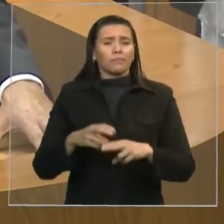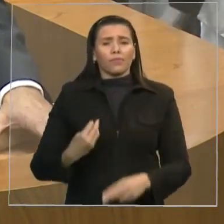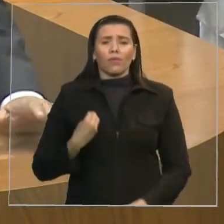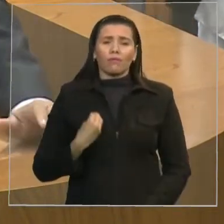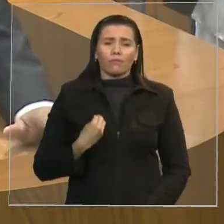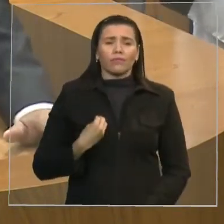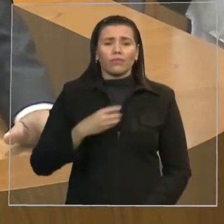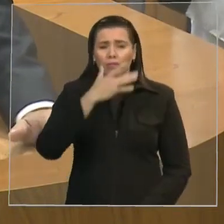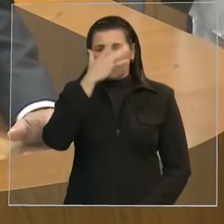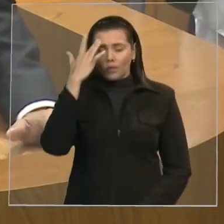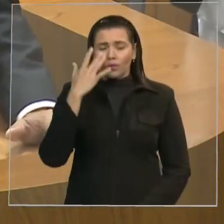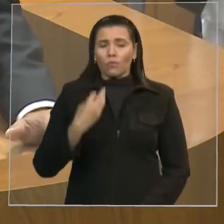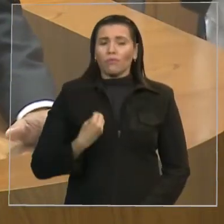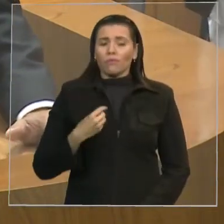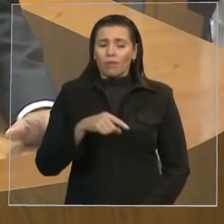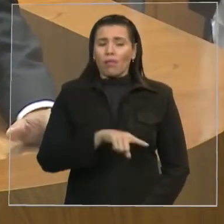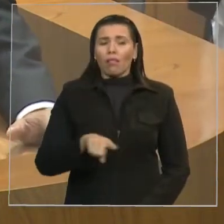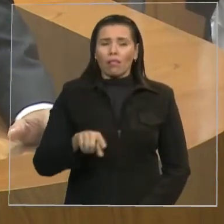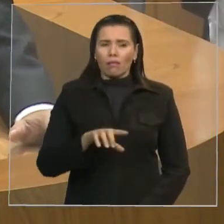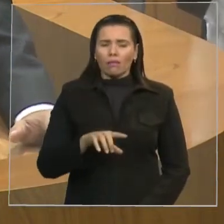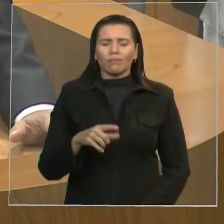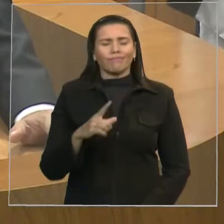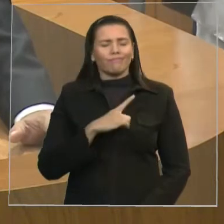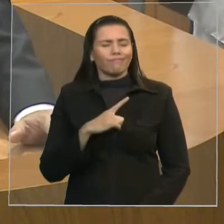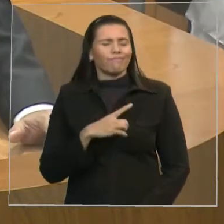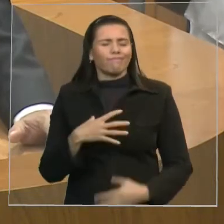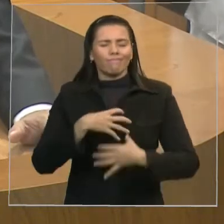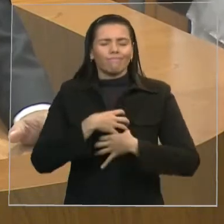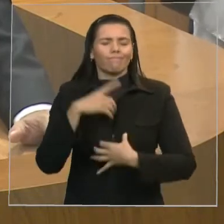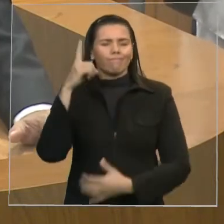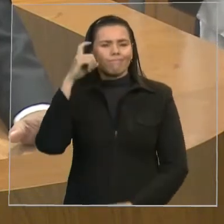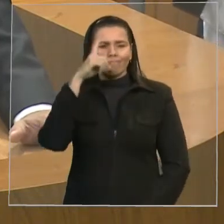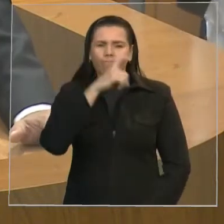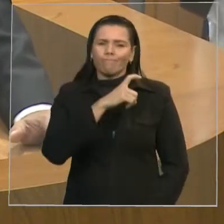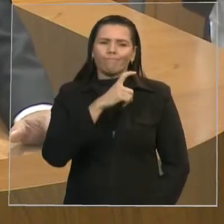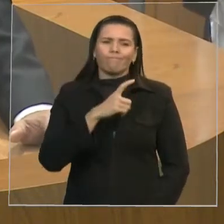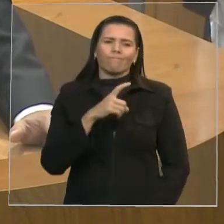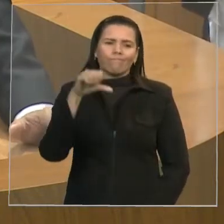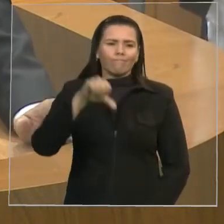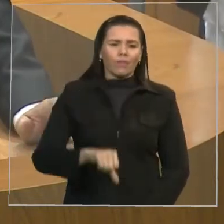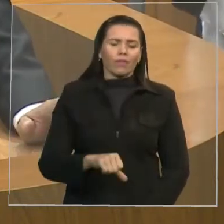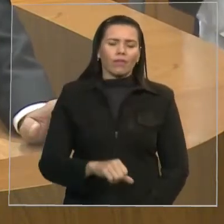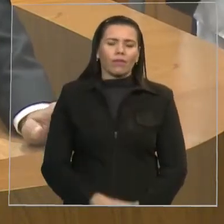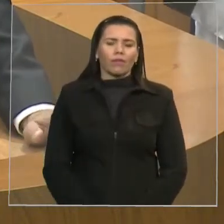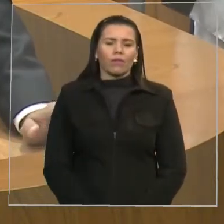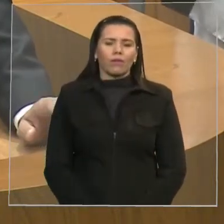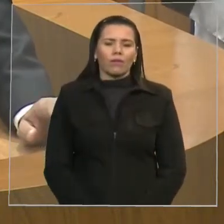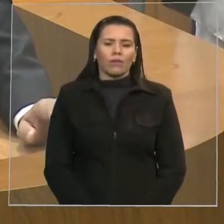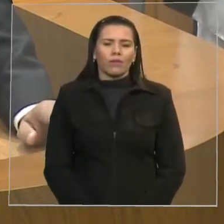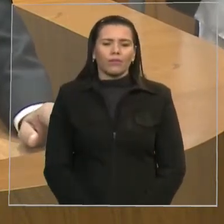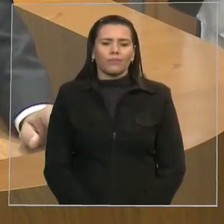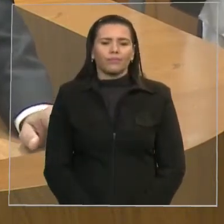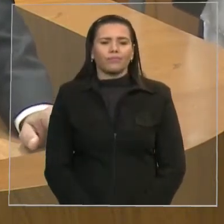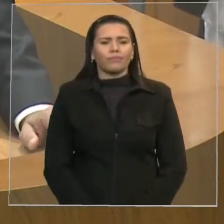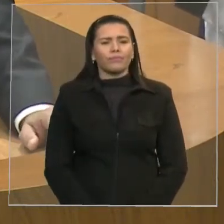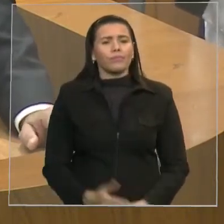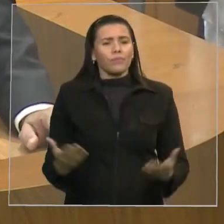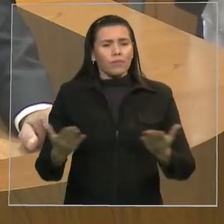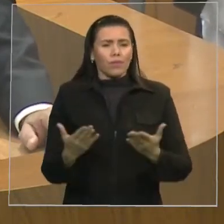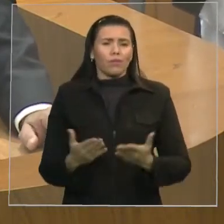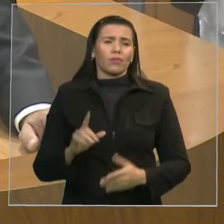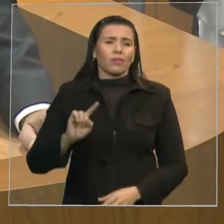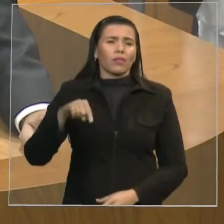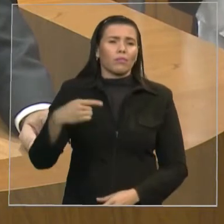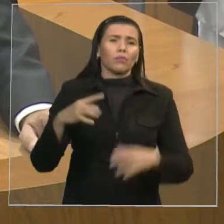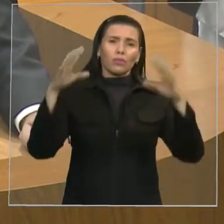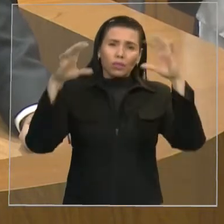de Humberto de Campos tenha uma dificuldade maior já ainda nesse período pós-inverno, fazendo com